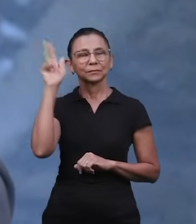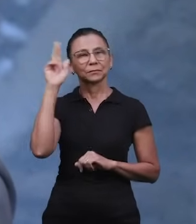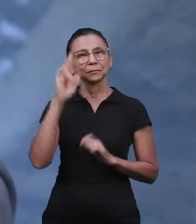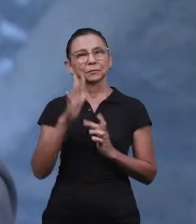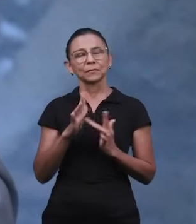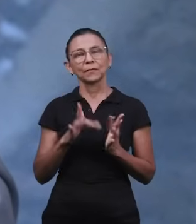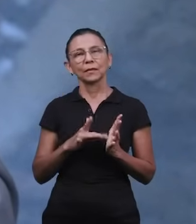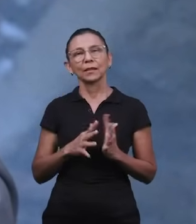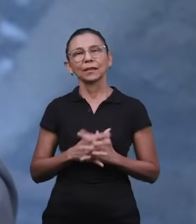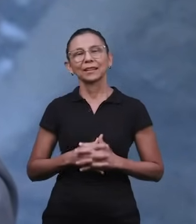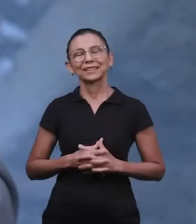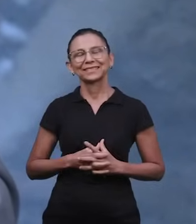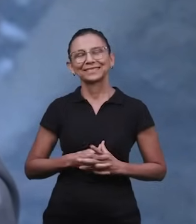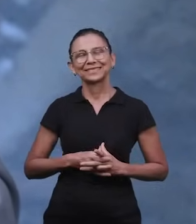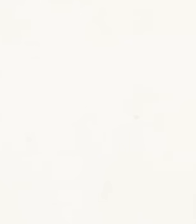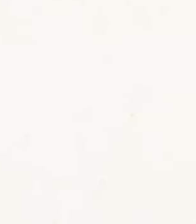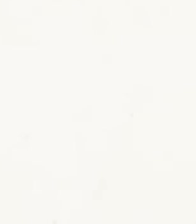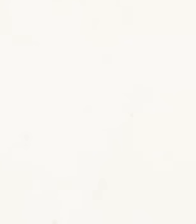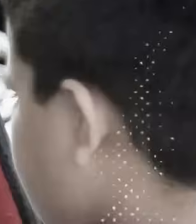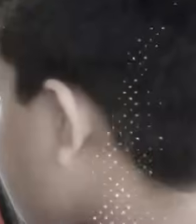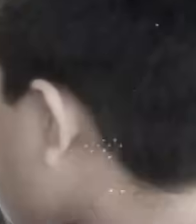A paz do Senhor a todos.